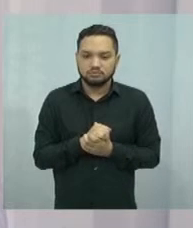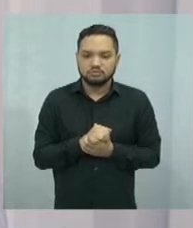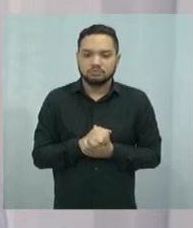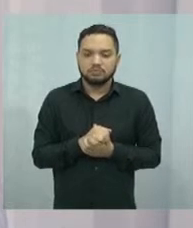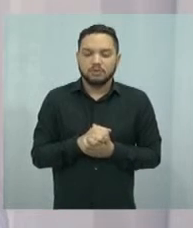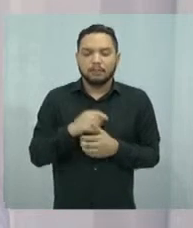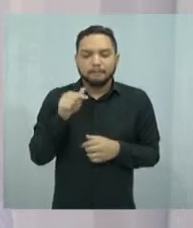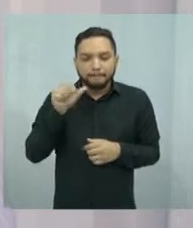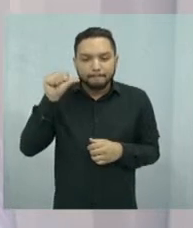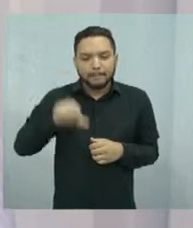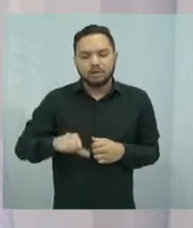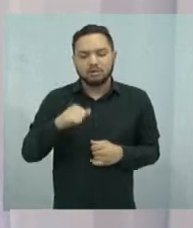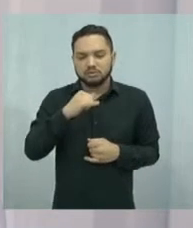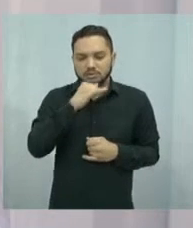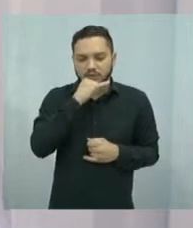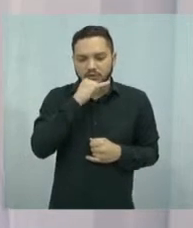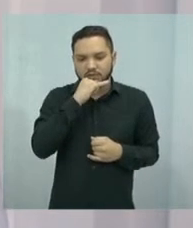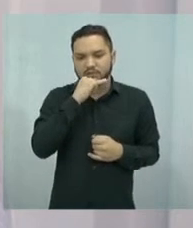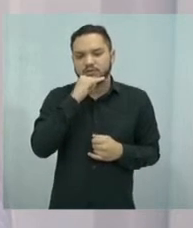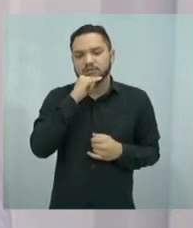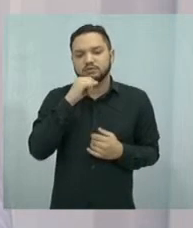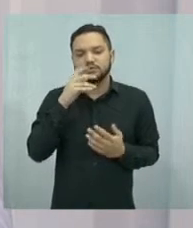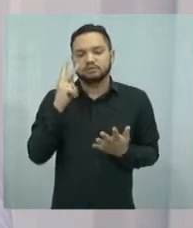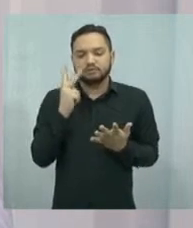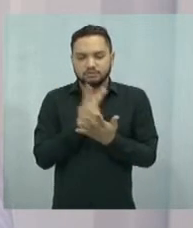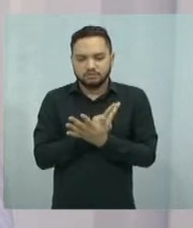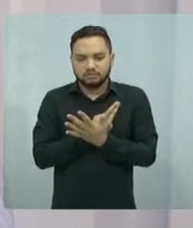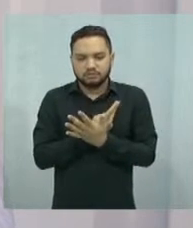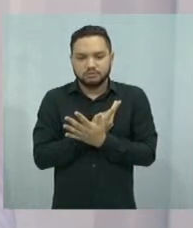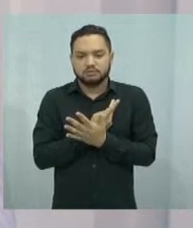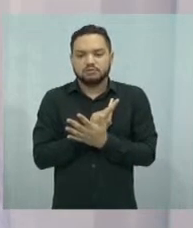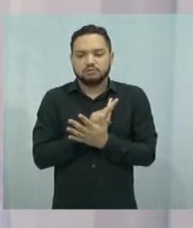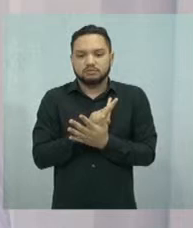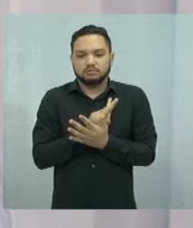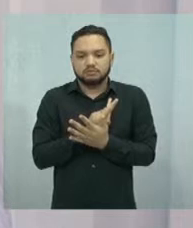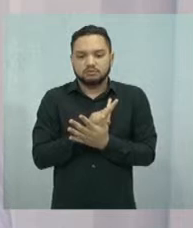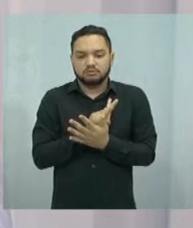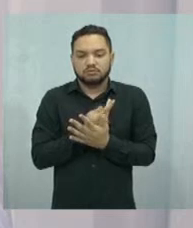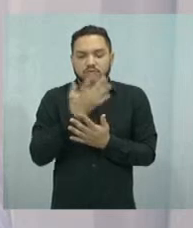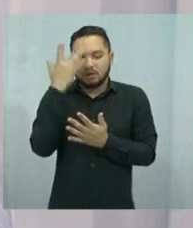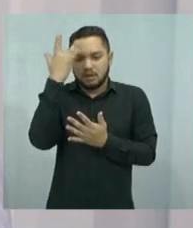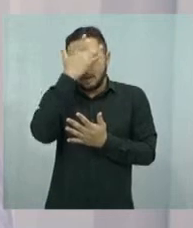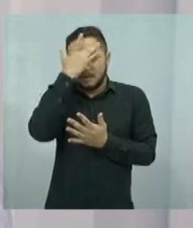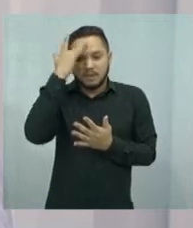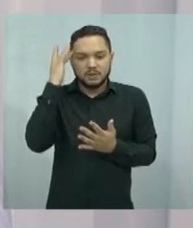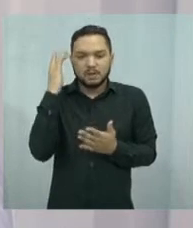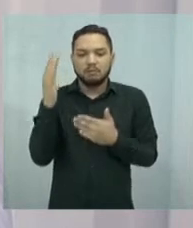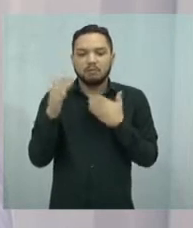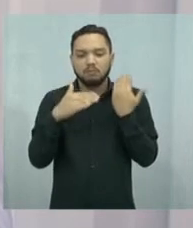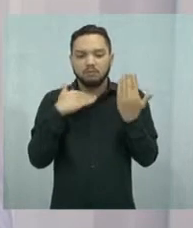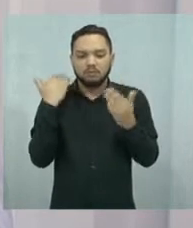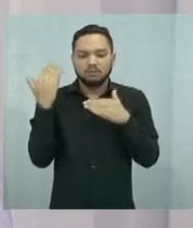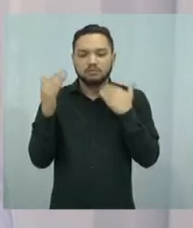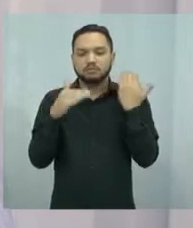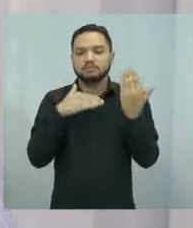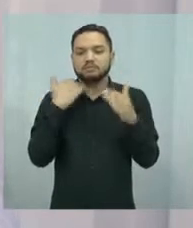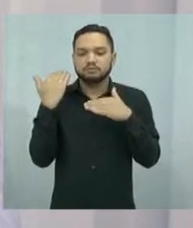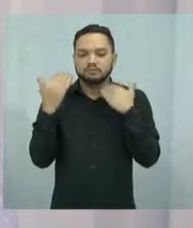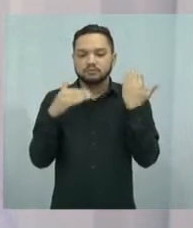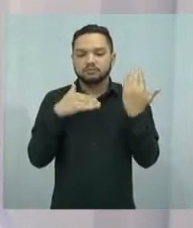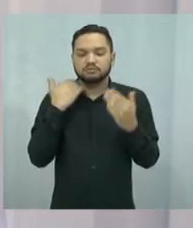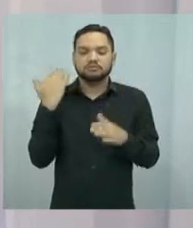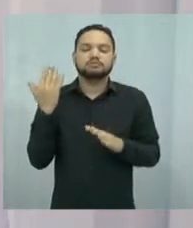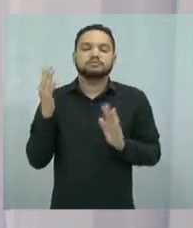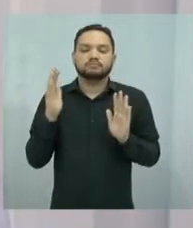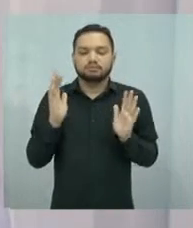triste aconteceu, e da forma mais trágica possível, que foram vidas ceifadas em Minas Gerais, com uma tragédia